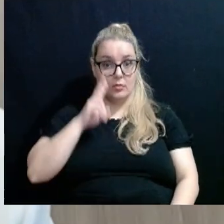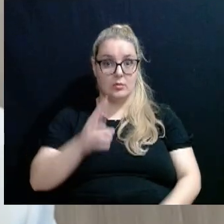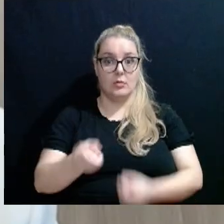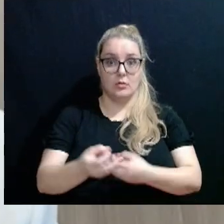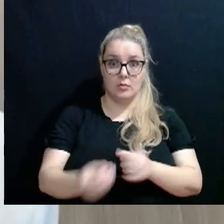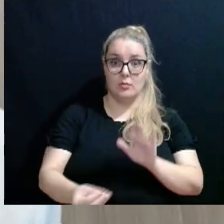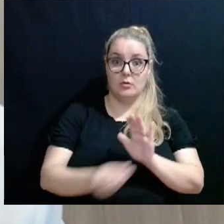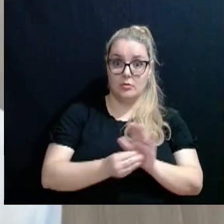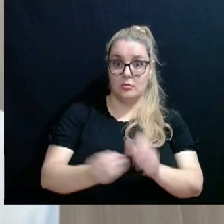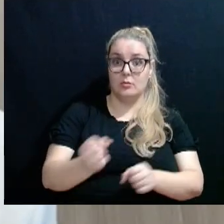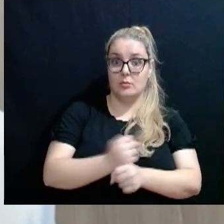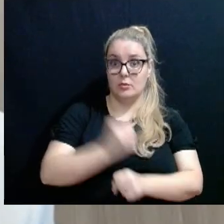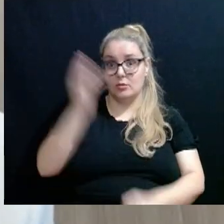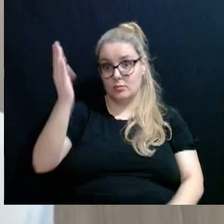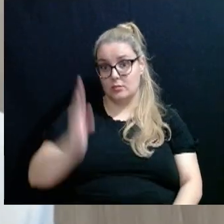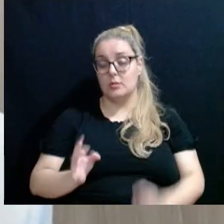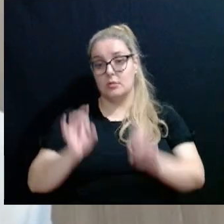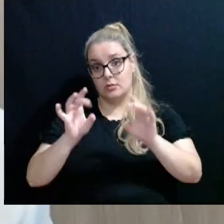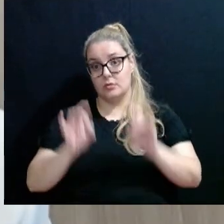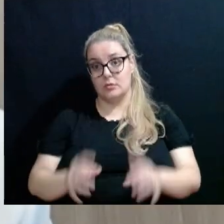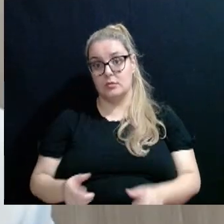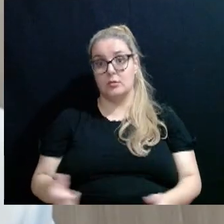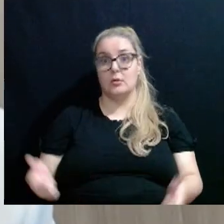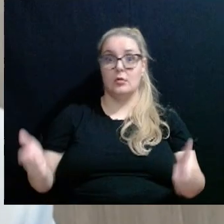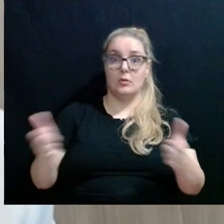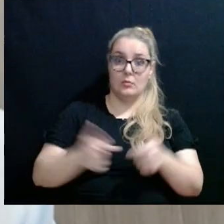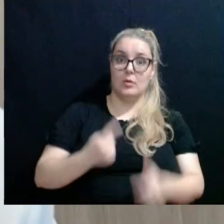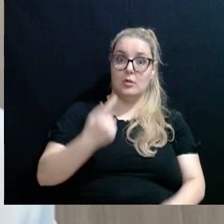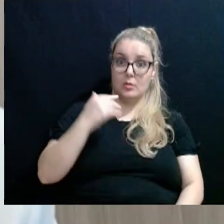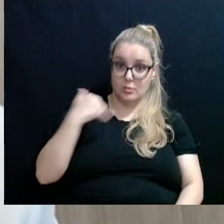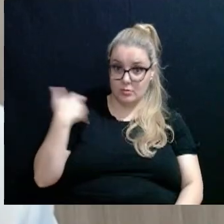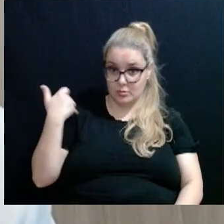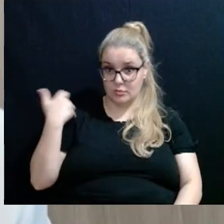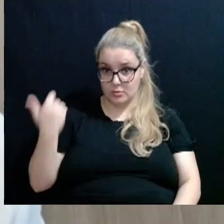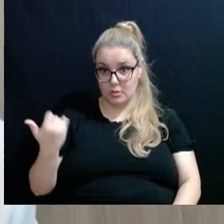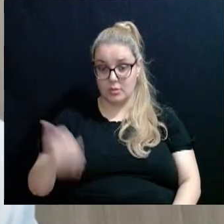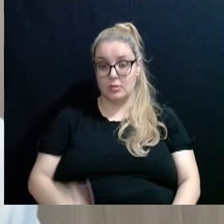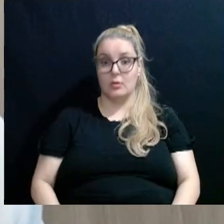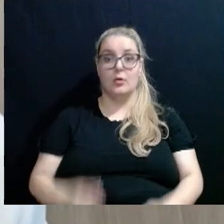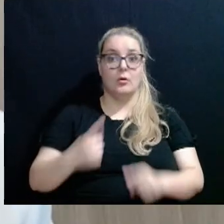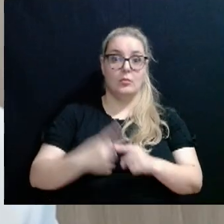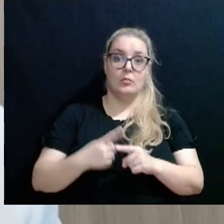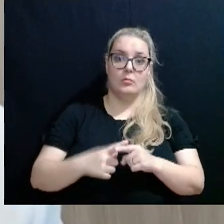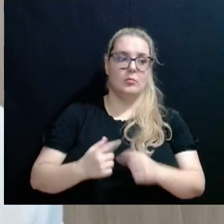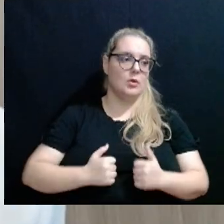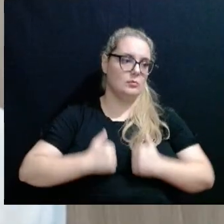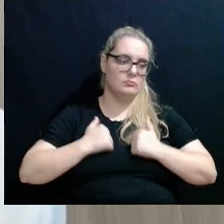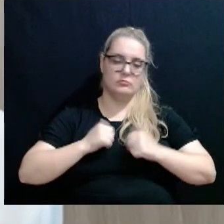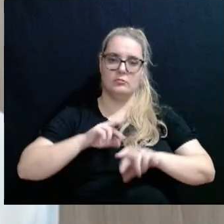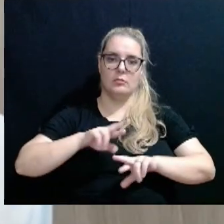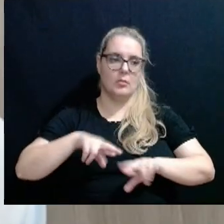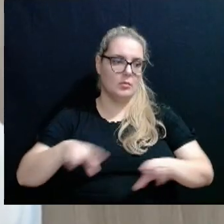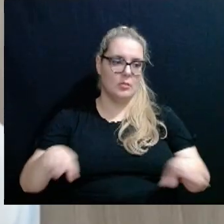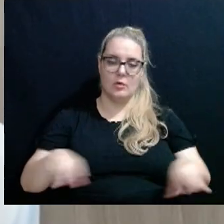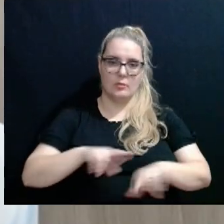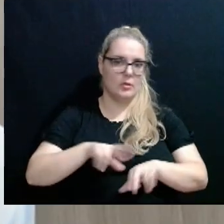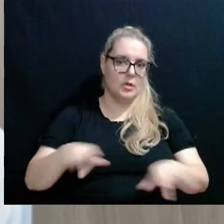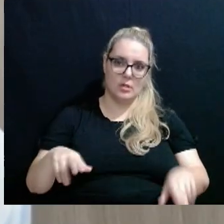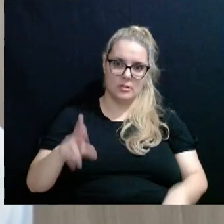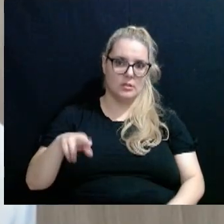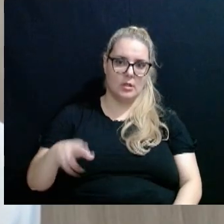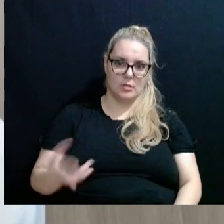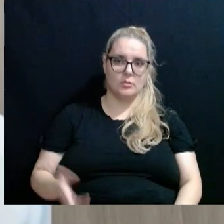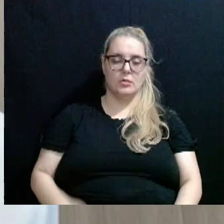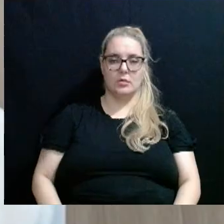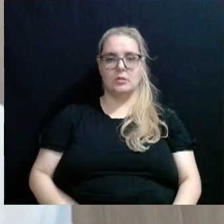gente olha os dados do último ano no Brasil, especialmente nos menores de 1 ano de idade, por questões imunológicas, né?